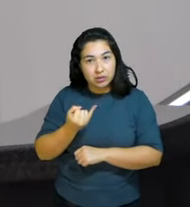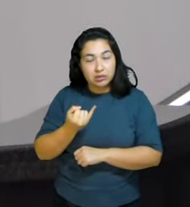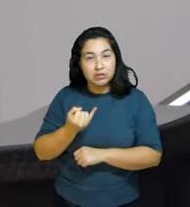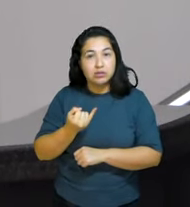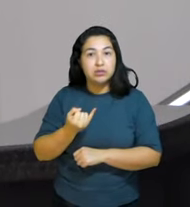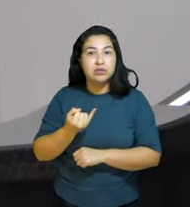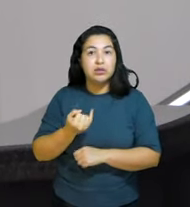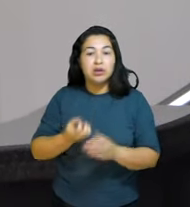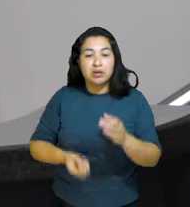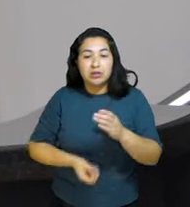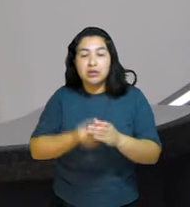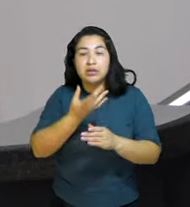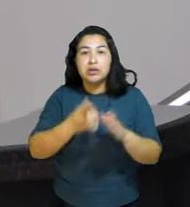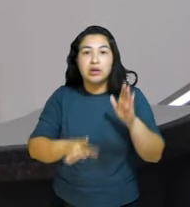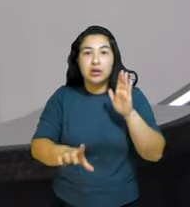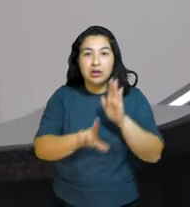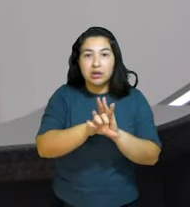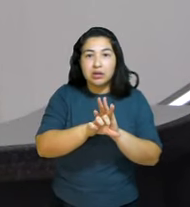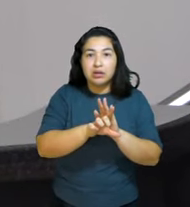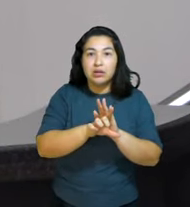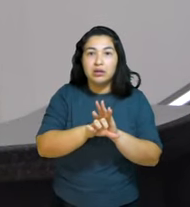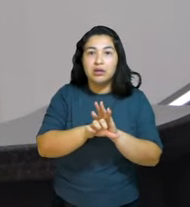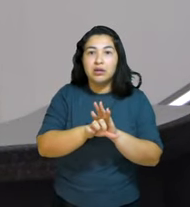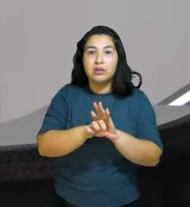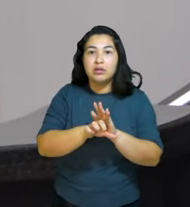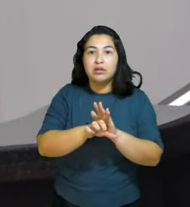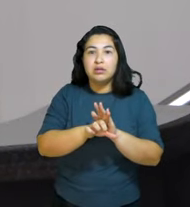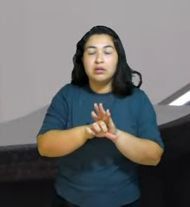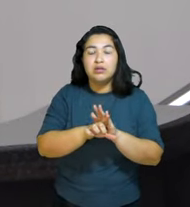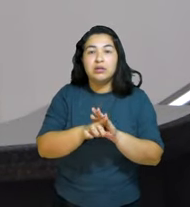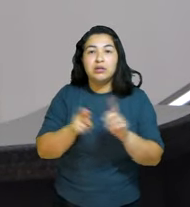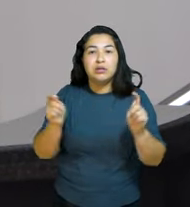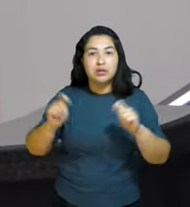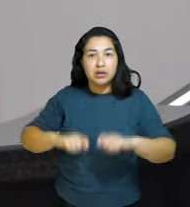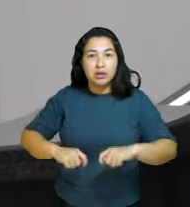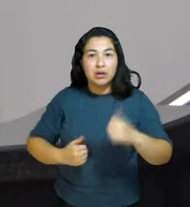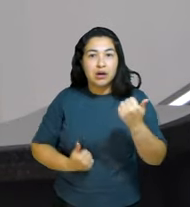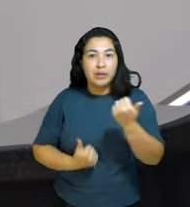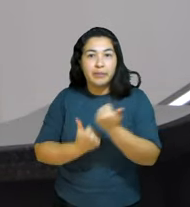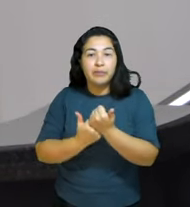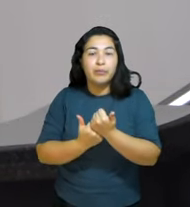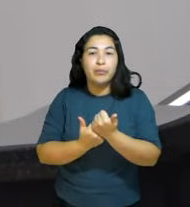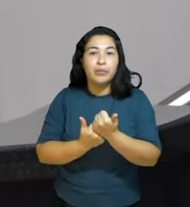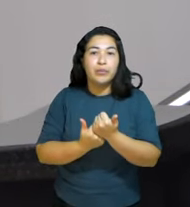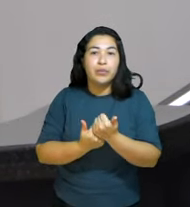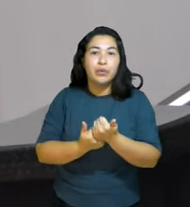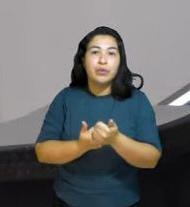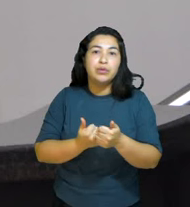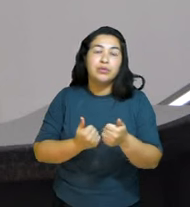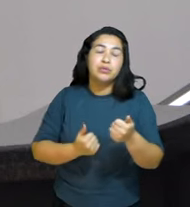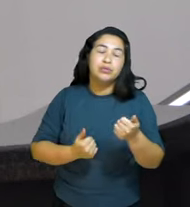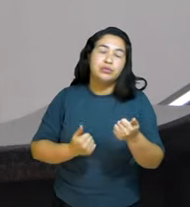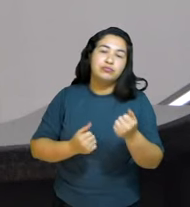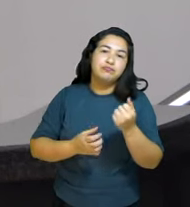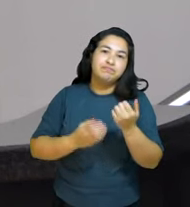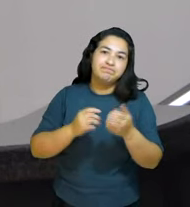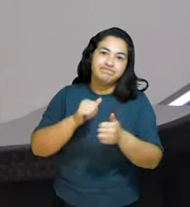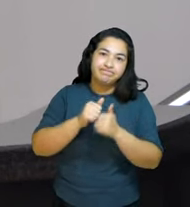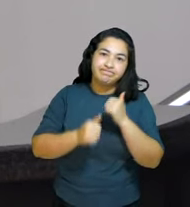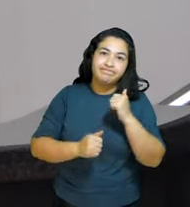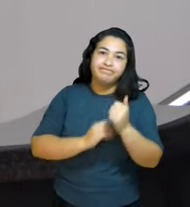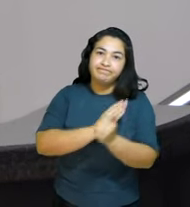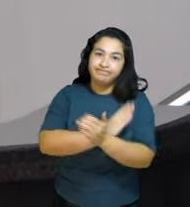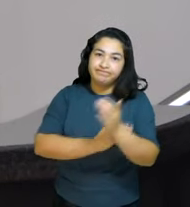diretrizes que pudessem apoiar o Paradesporto e assim crescermos. Hoje, isso já é uma